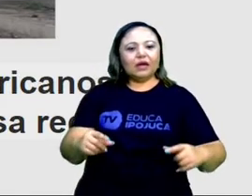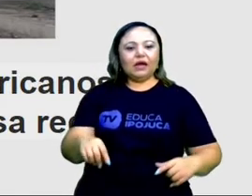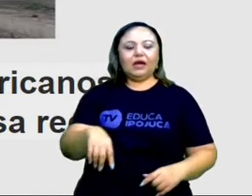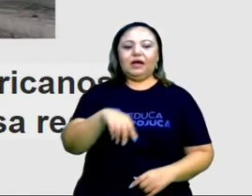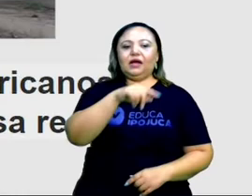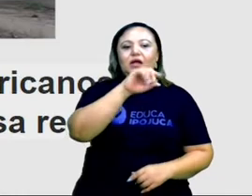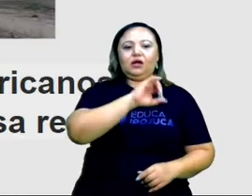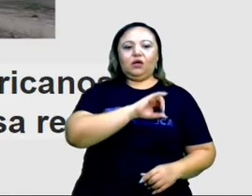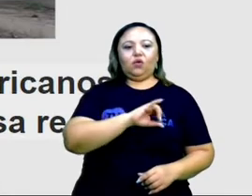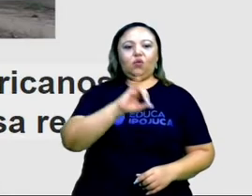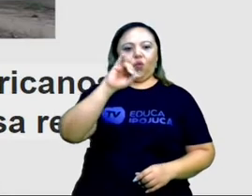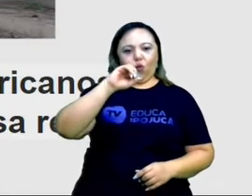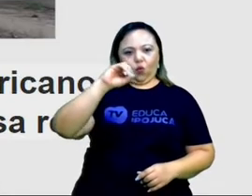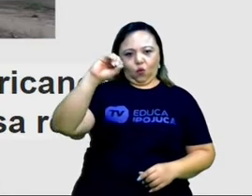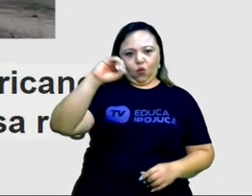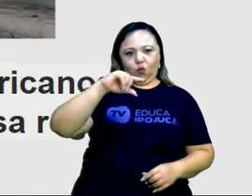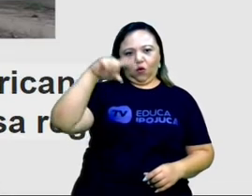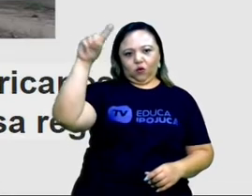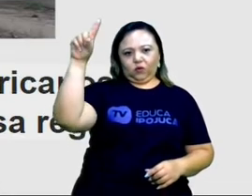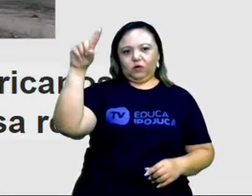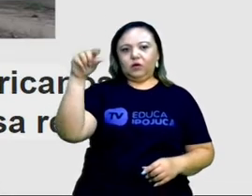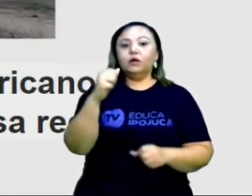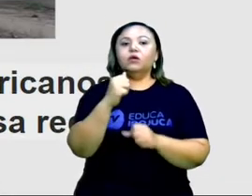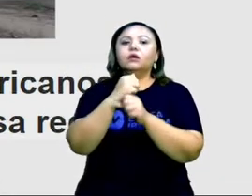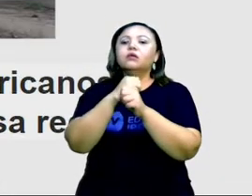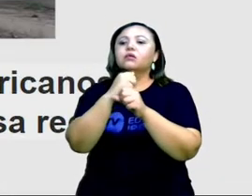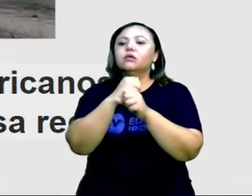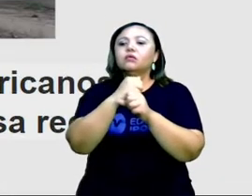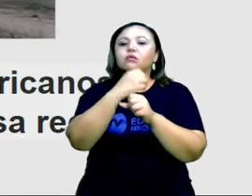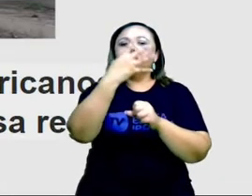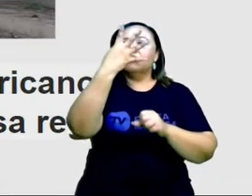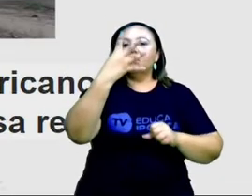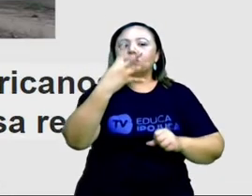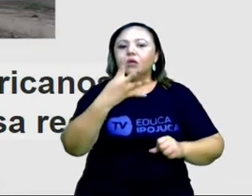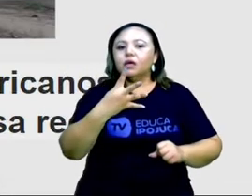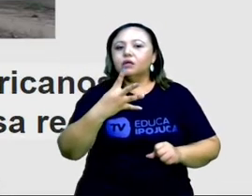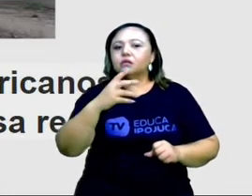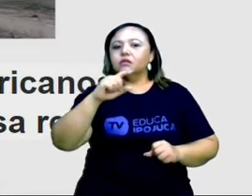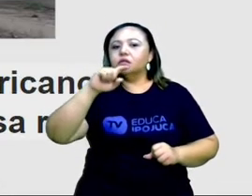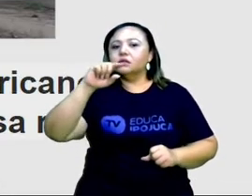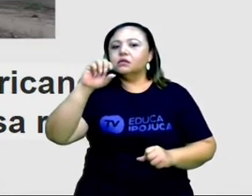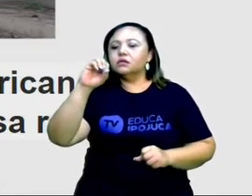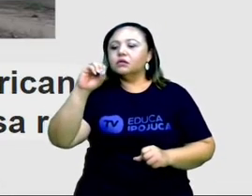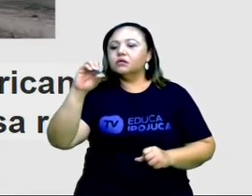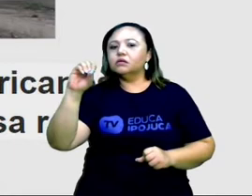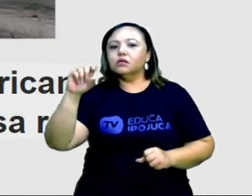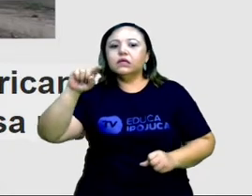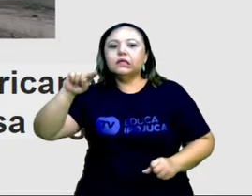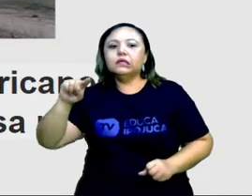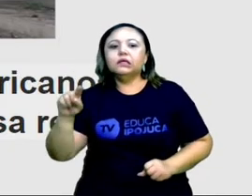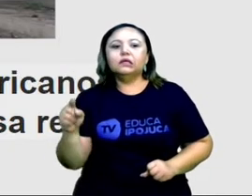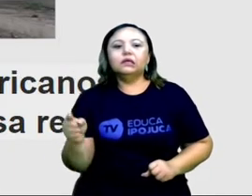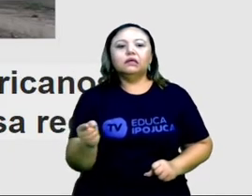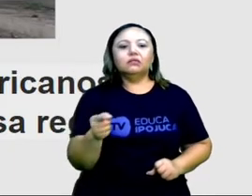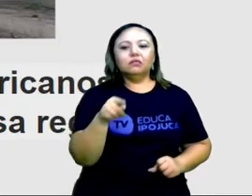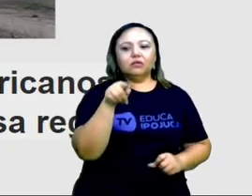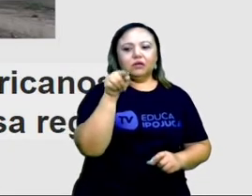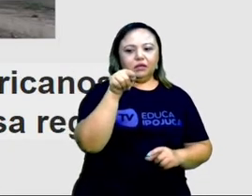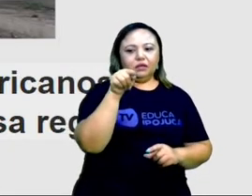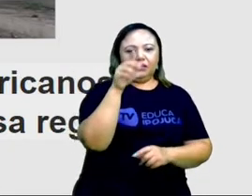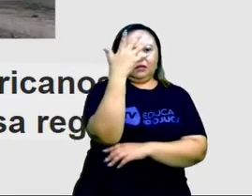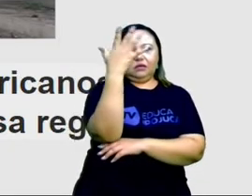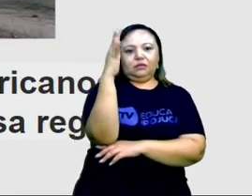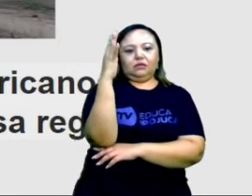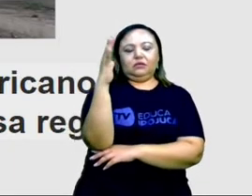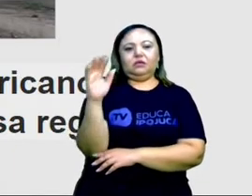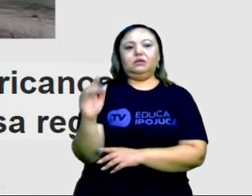anos. Olha que beleza. Sabia que Ipojuca tem mais de 20 baobás? É uma terra de